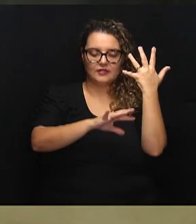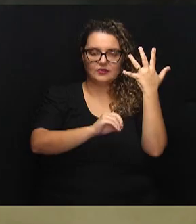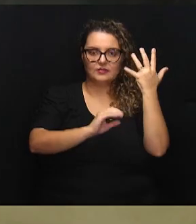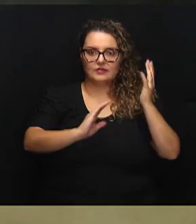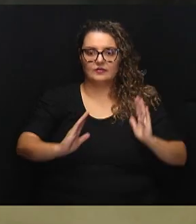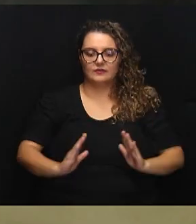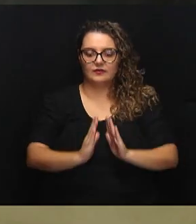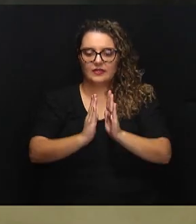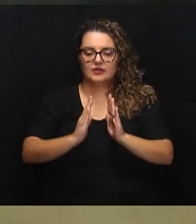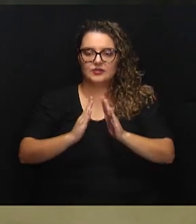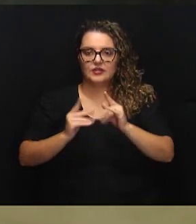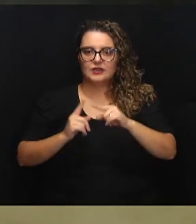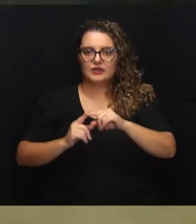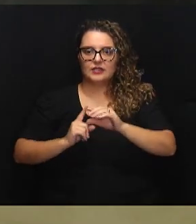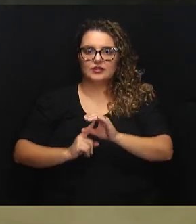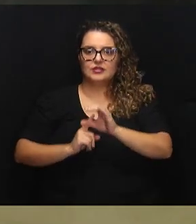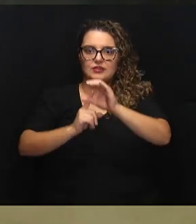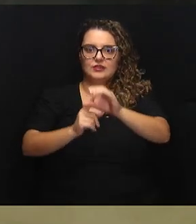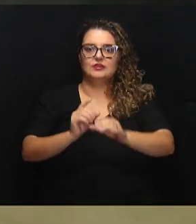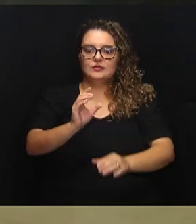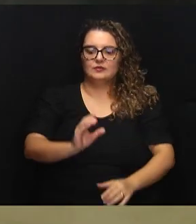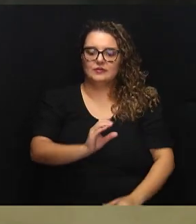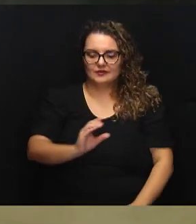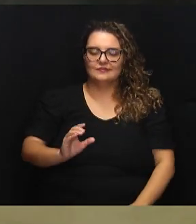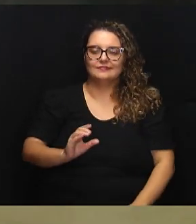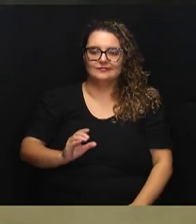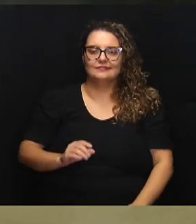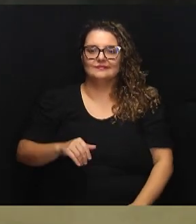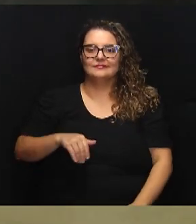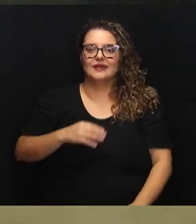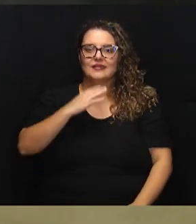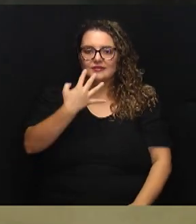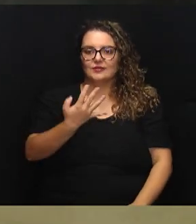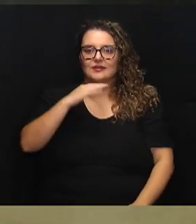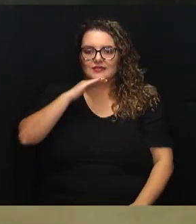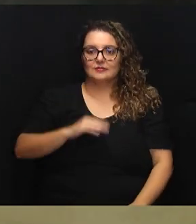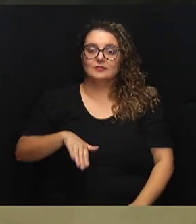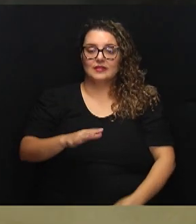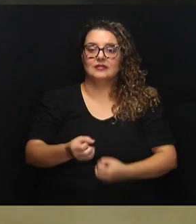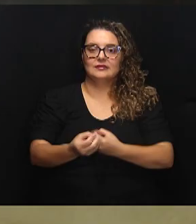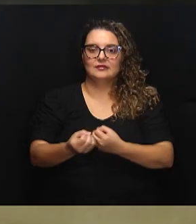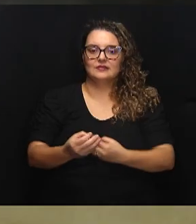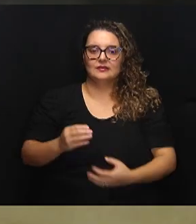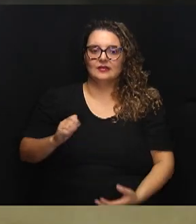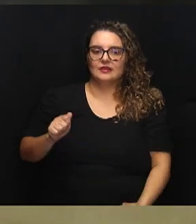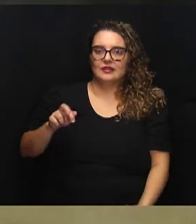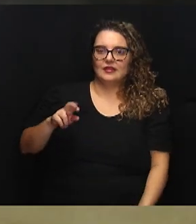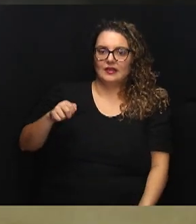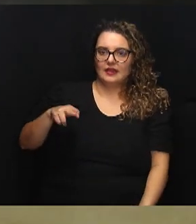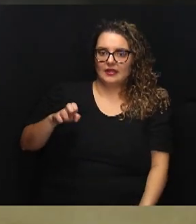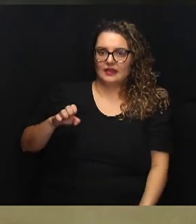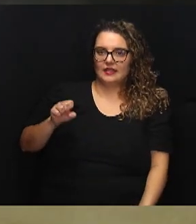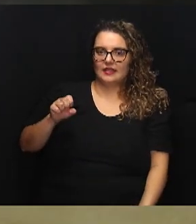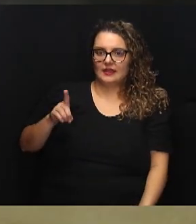Metropolitana, hoje às 4 da tarde. Mais informações você pode acessar